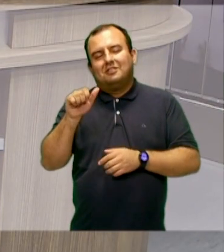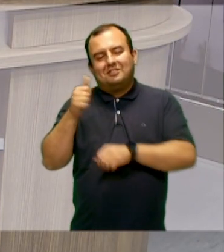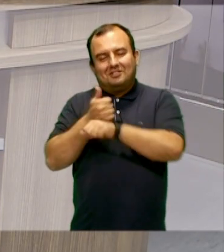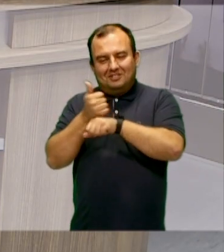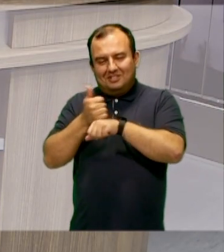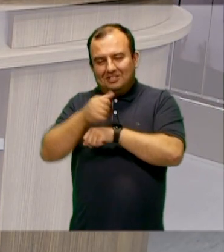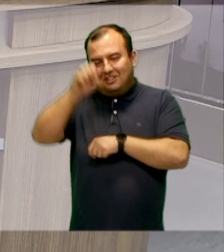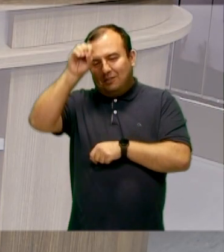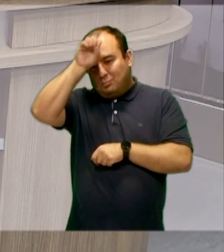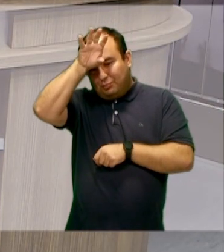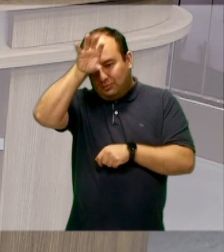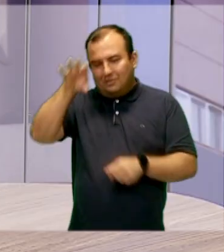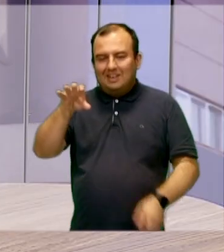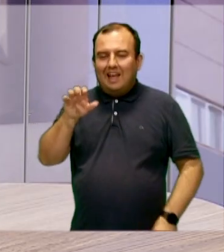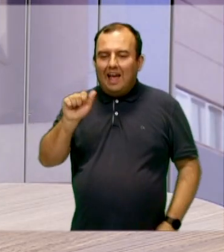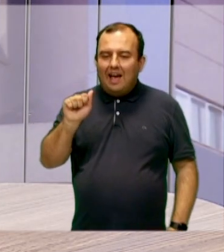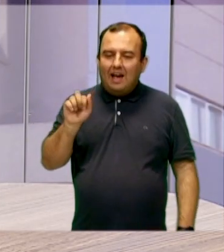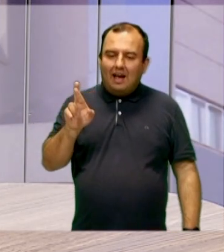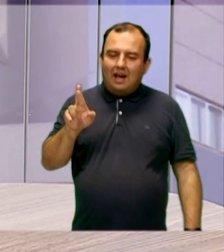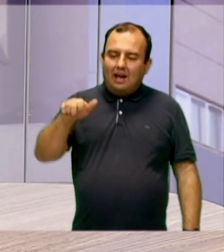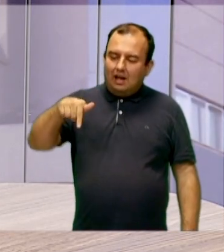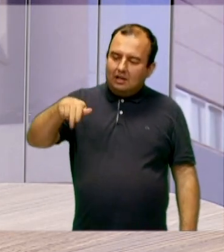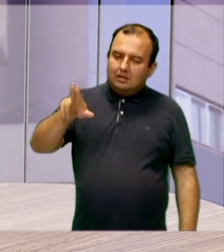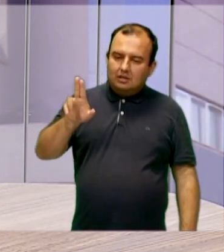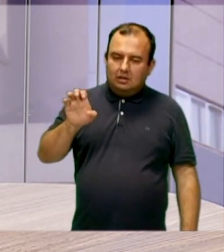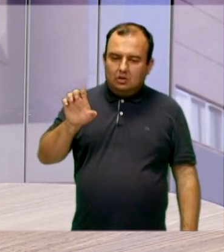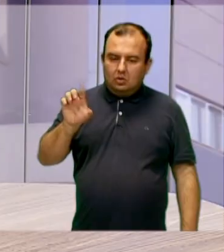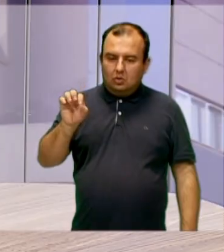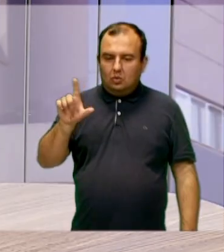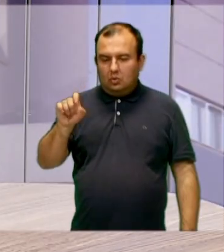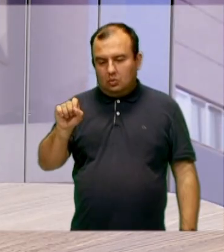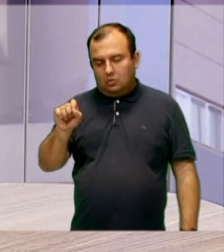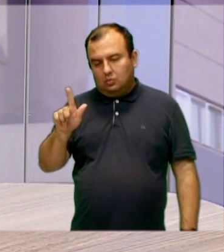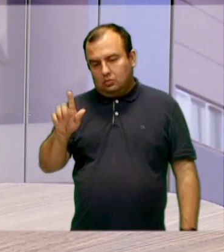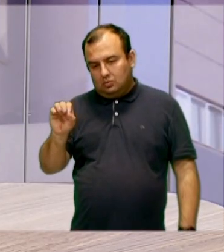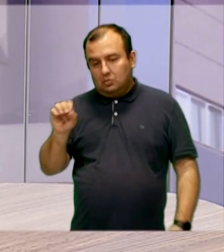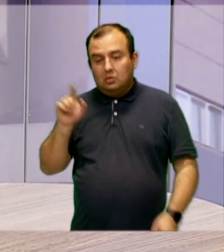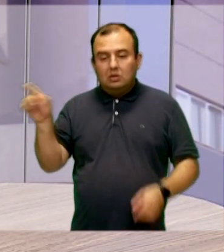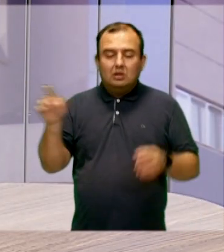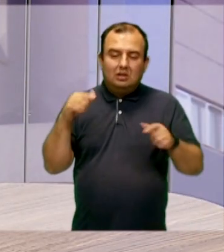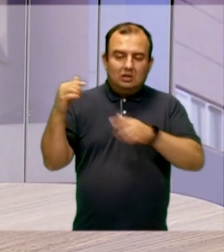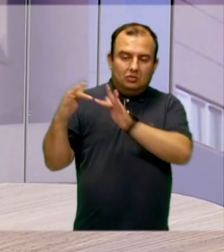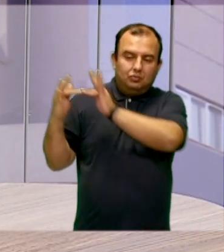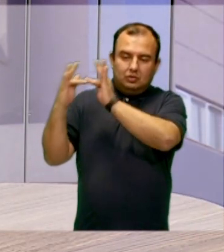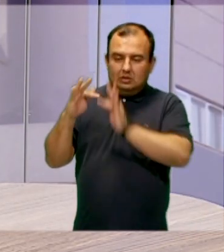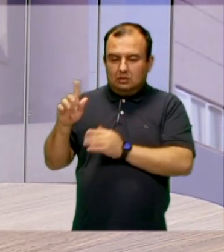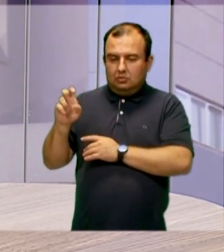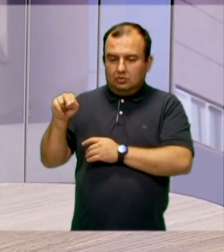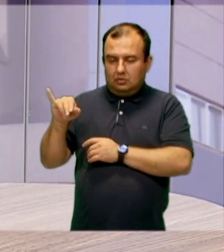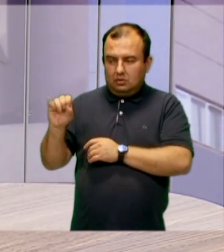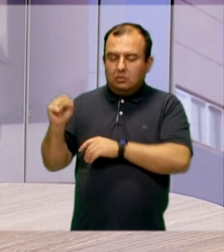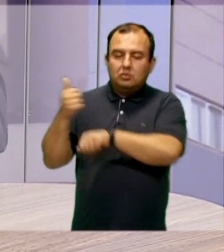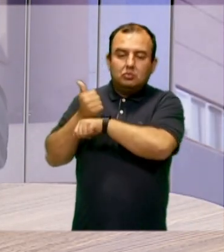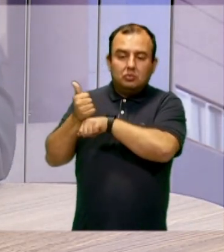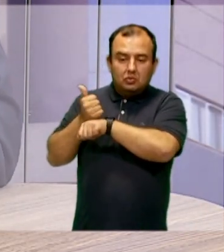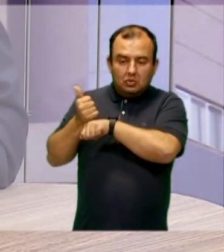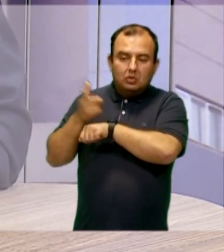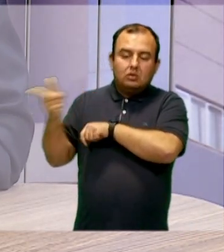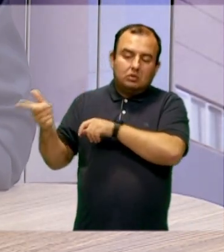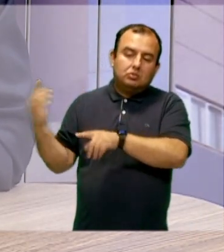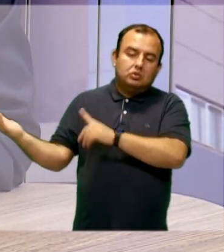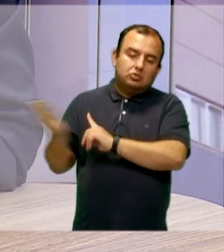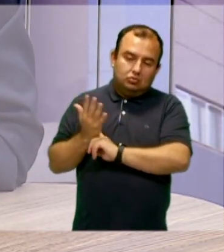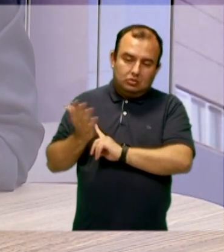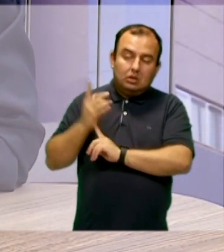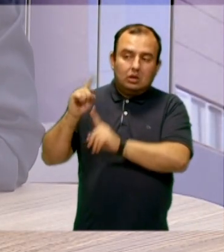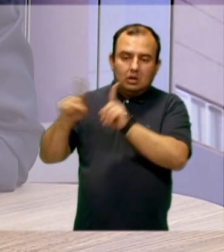está cuidando, a gente está fazendo isso em parceria com a Fundação Genésio, porque eles têm arquivistas lá, né? Então tem um pessoal que é capacitado, que é efetivo do município e